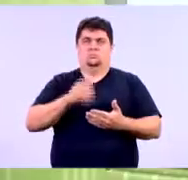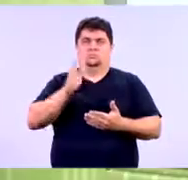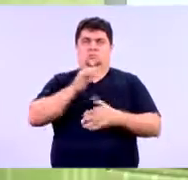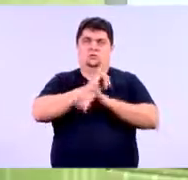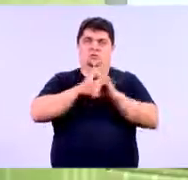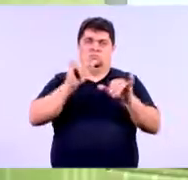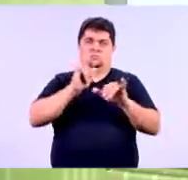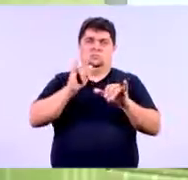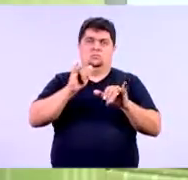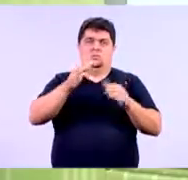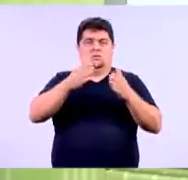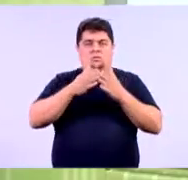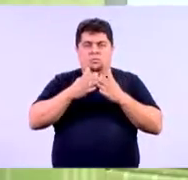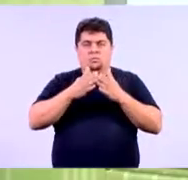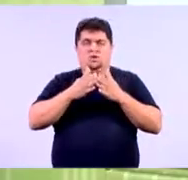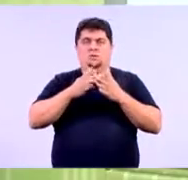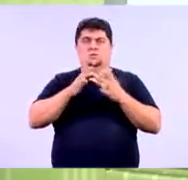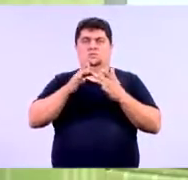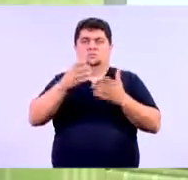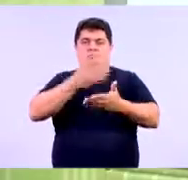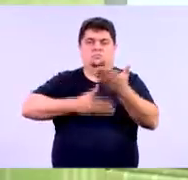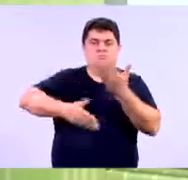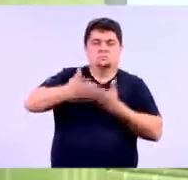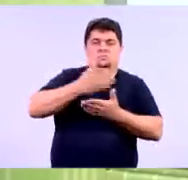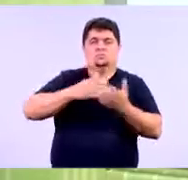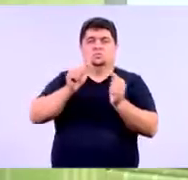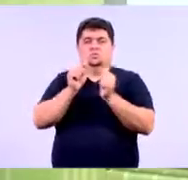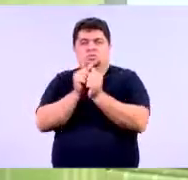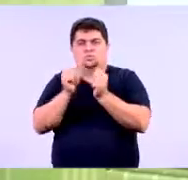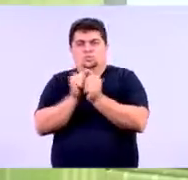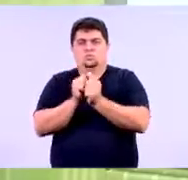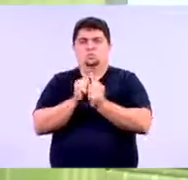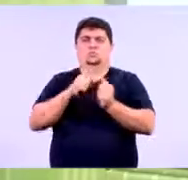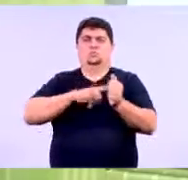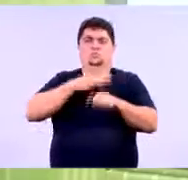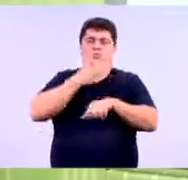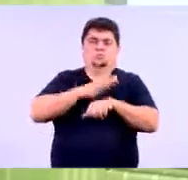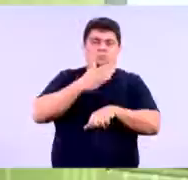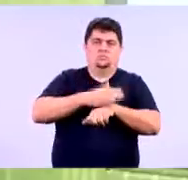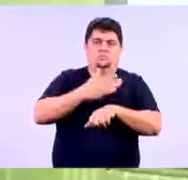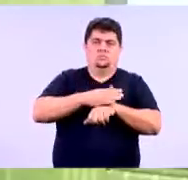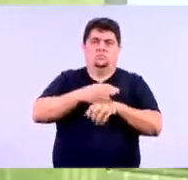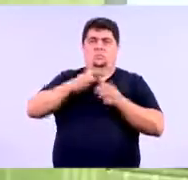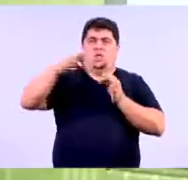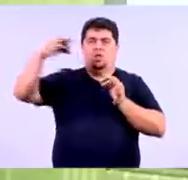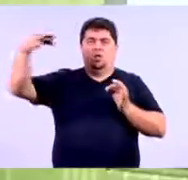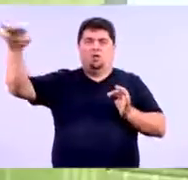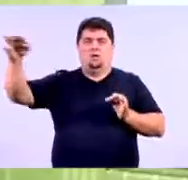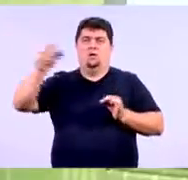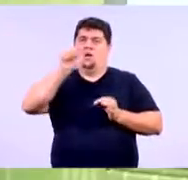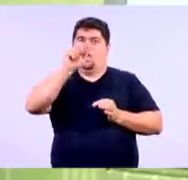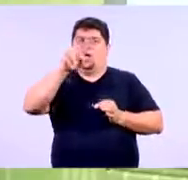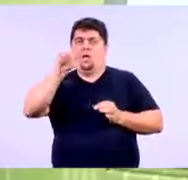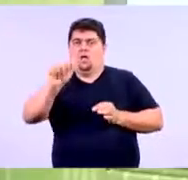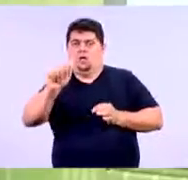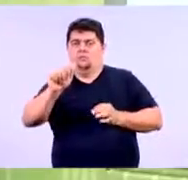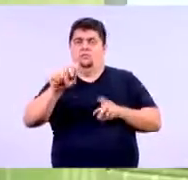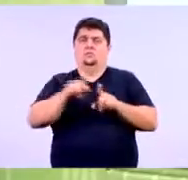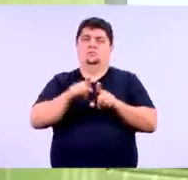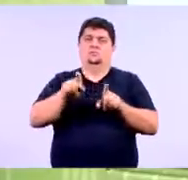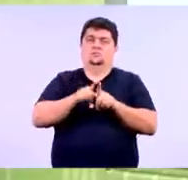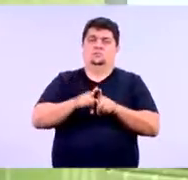havia dito, peço a contribuição e a participação de todos, tanto nós temos atividades de longa duração no AVA,